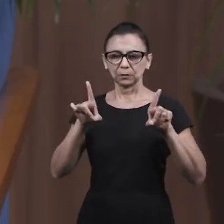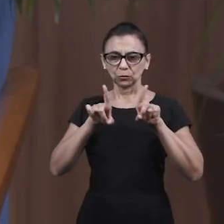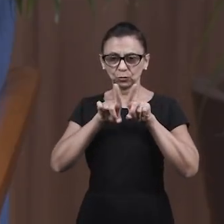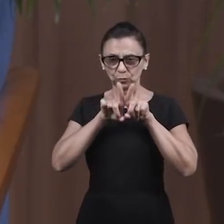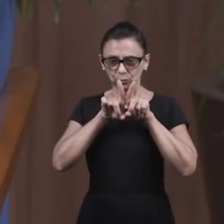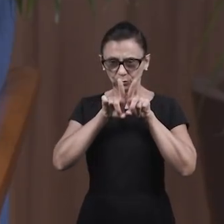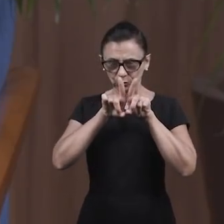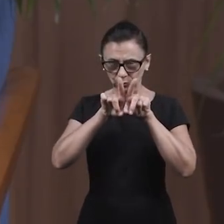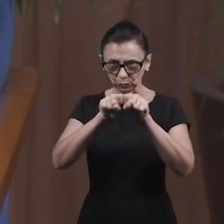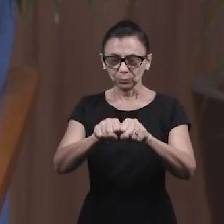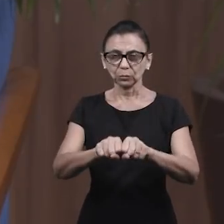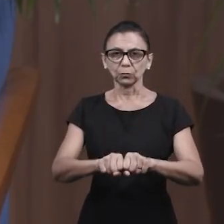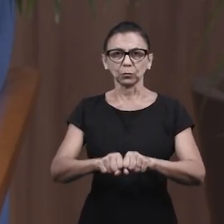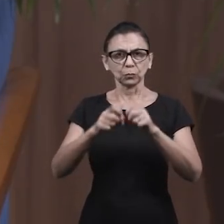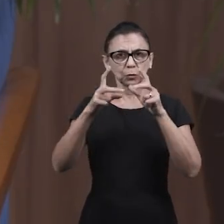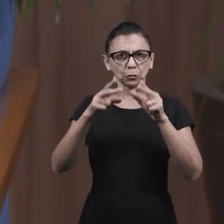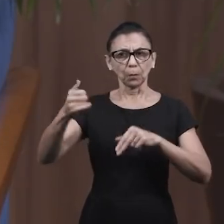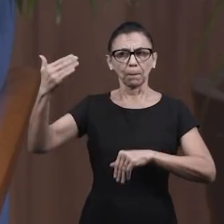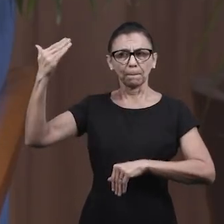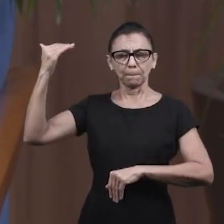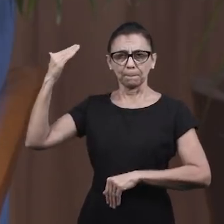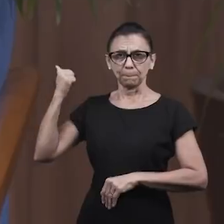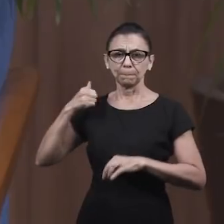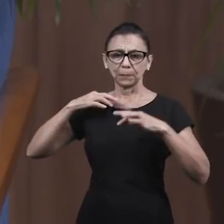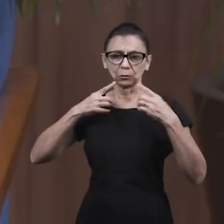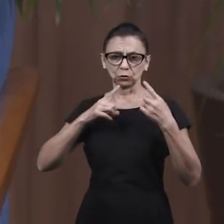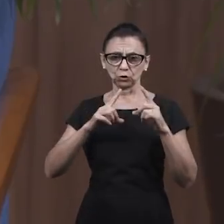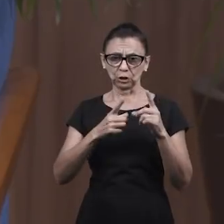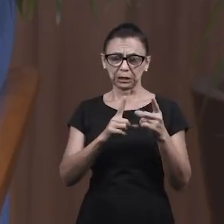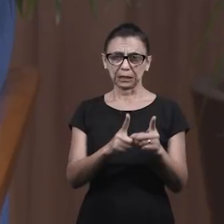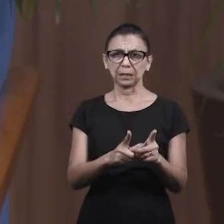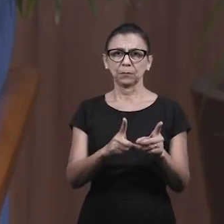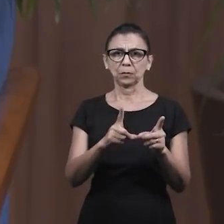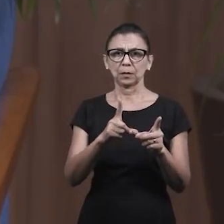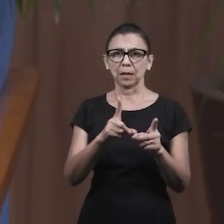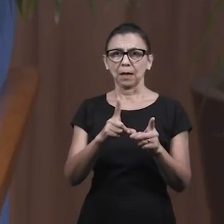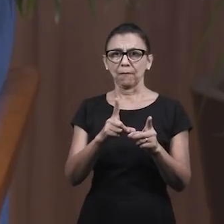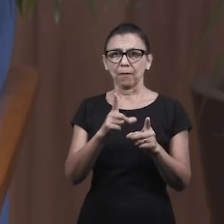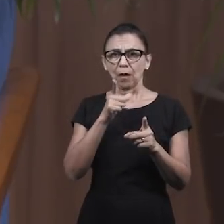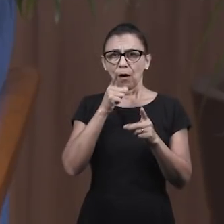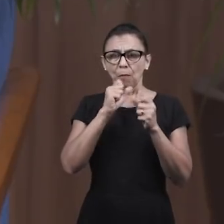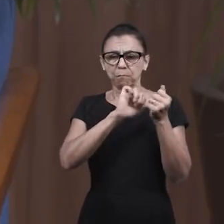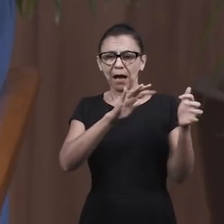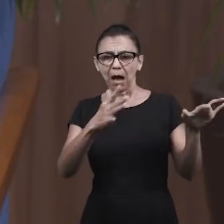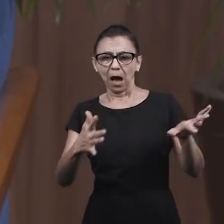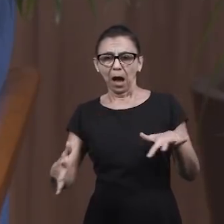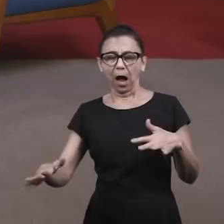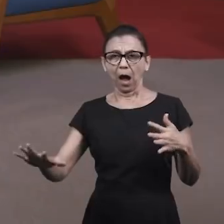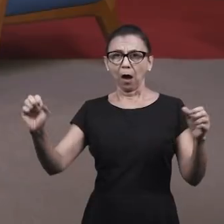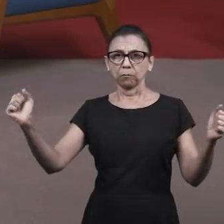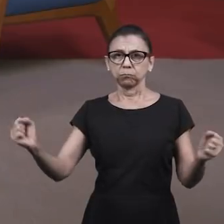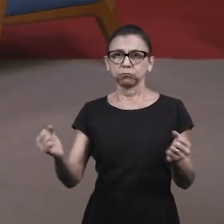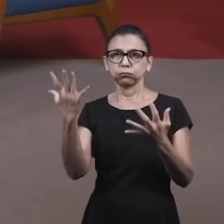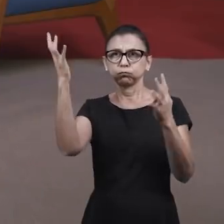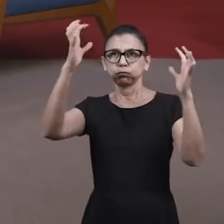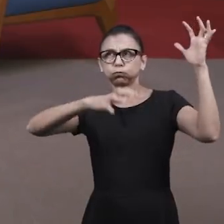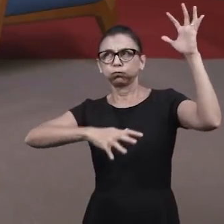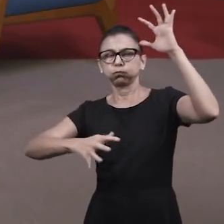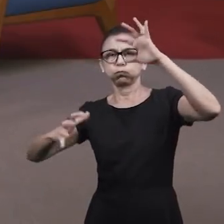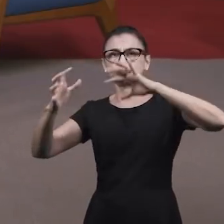que vida eterna quer lhes dar. Você tem ideia de quantos momentos difíceis